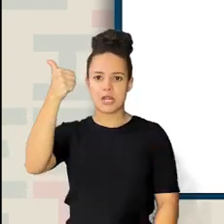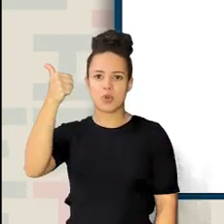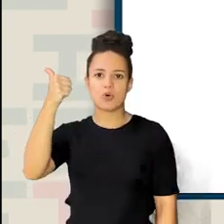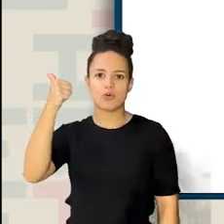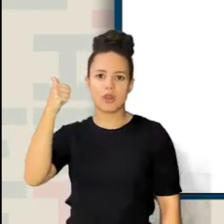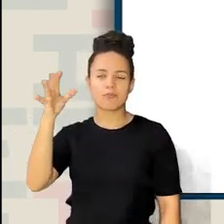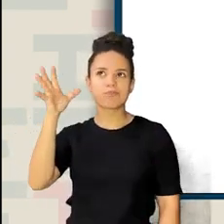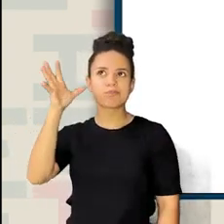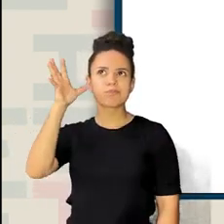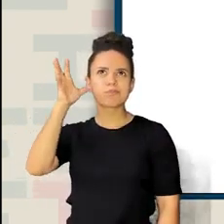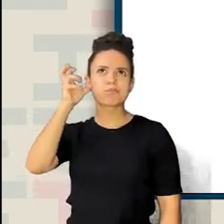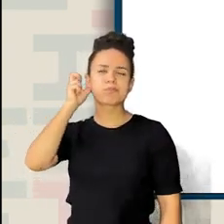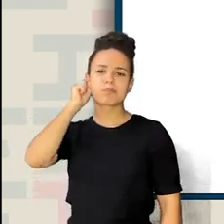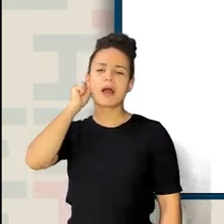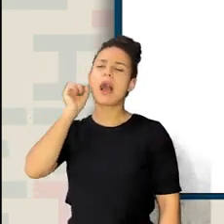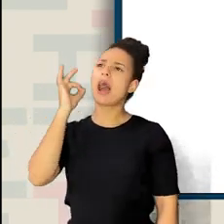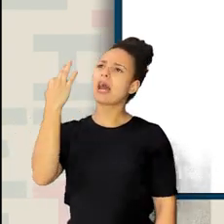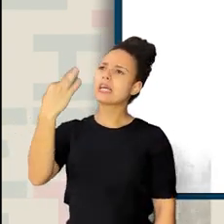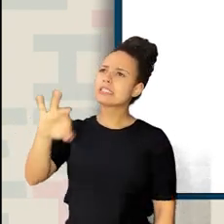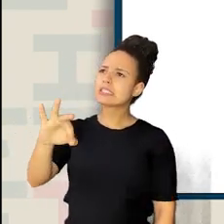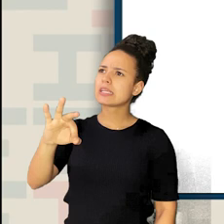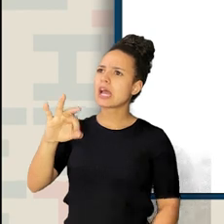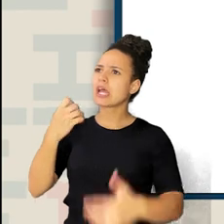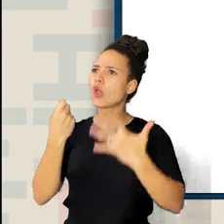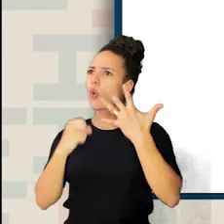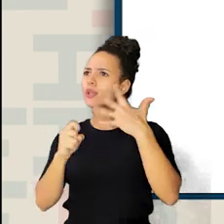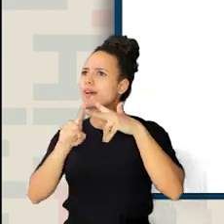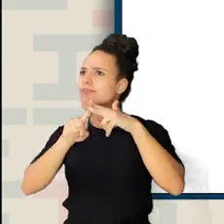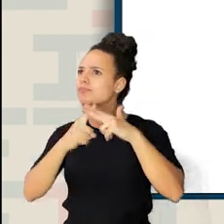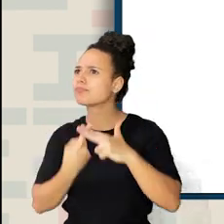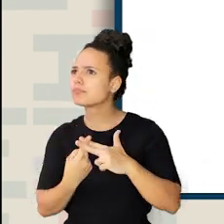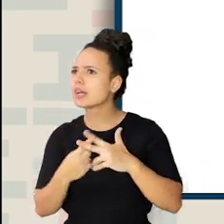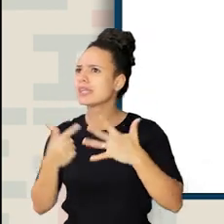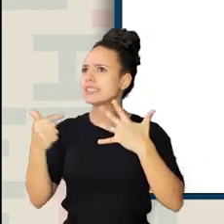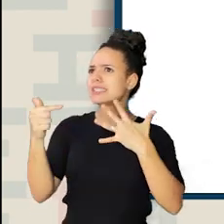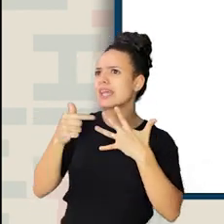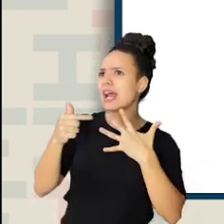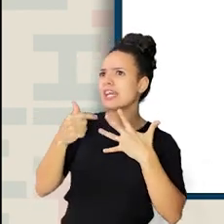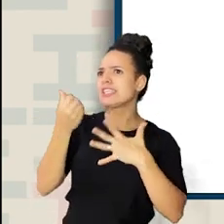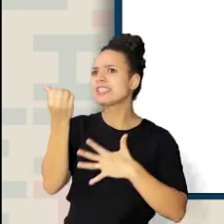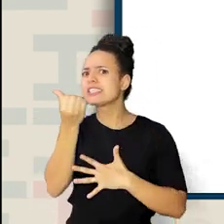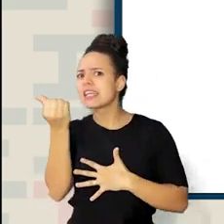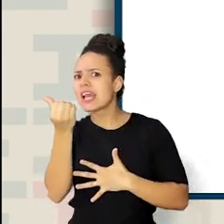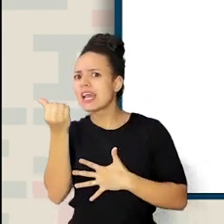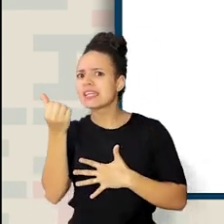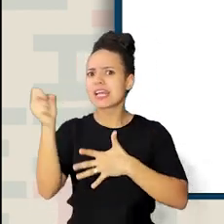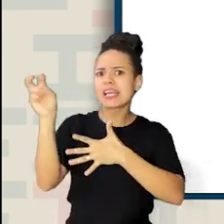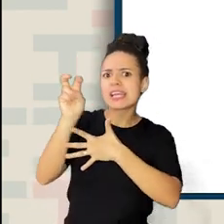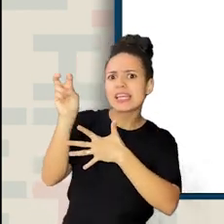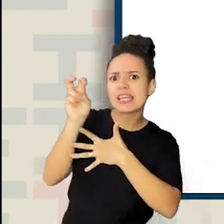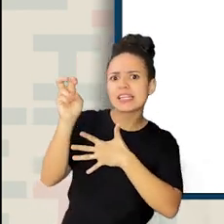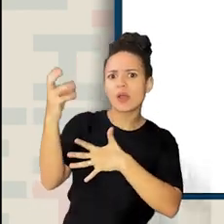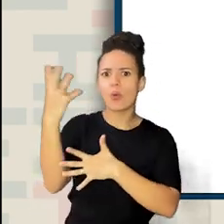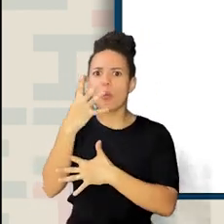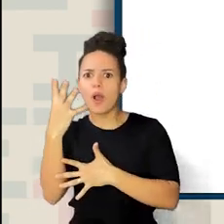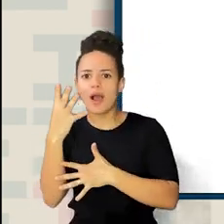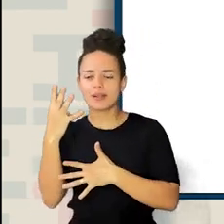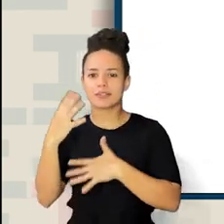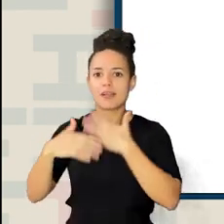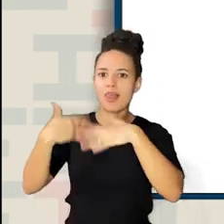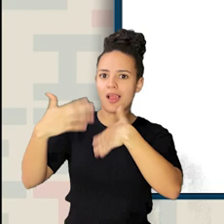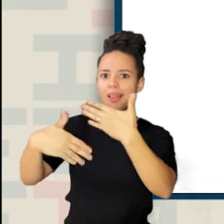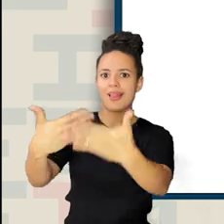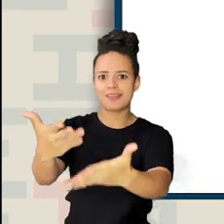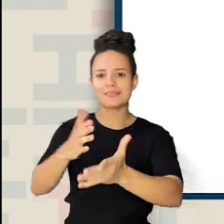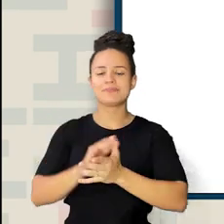tá? Garantir, esse som realmente está uma oitava afinada? Está uma sétima? Está uma sexta? Está uma quinta? Está uma quarta? E por